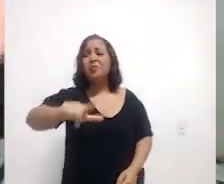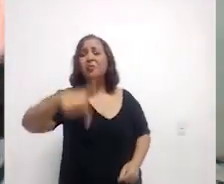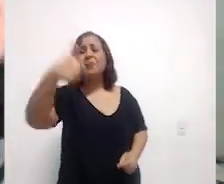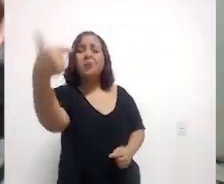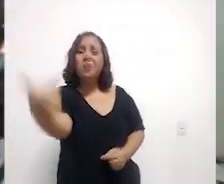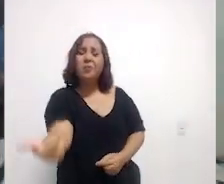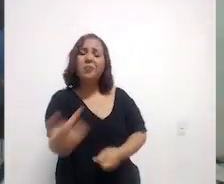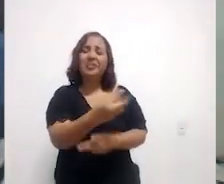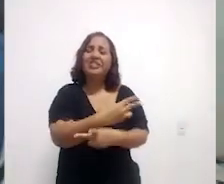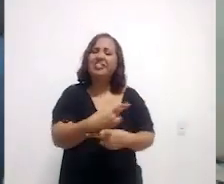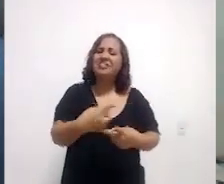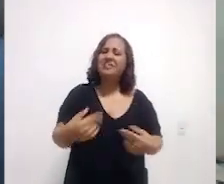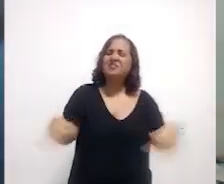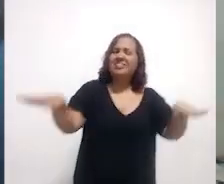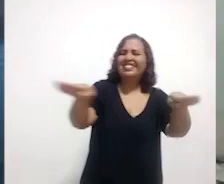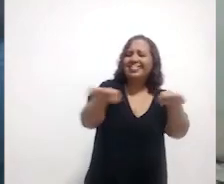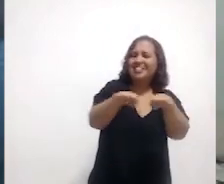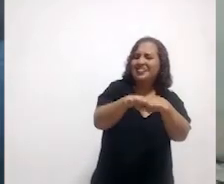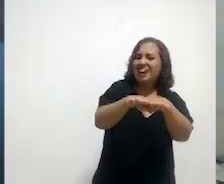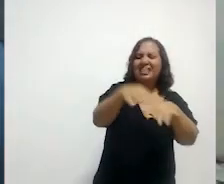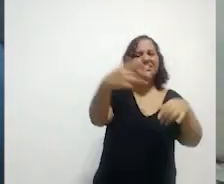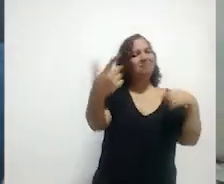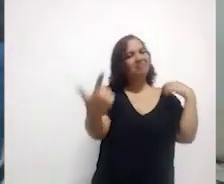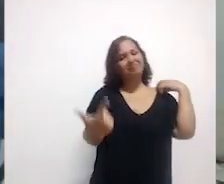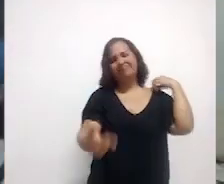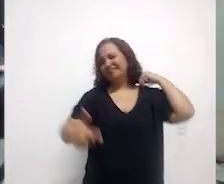pois prazer maior não há